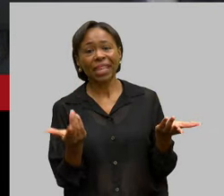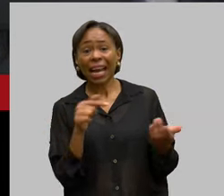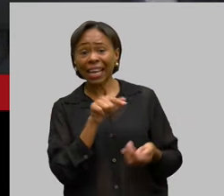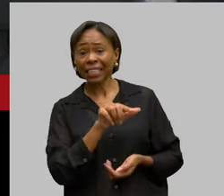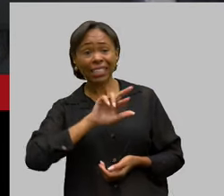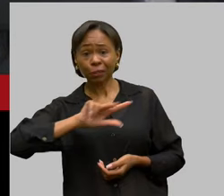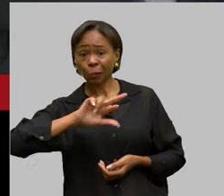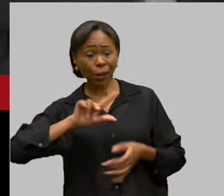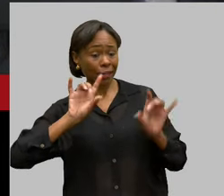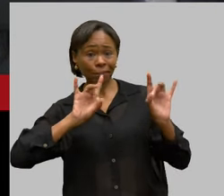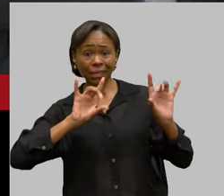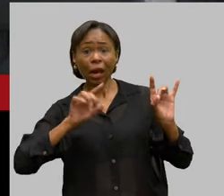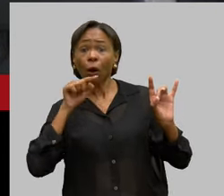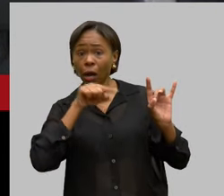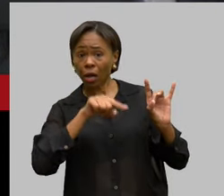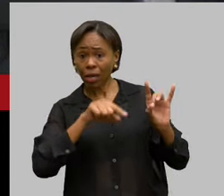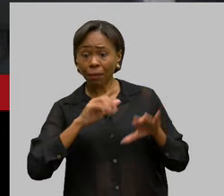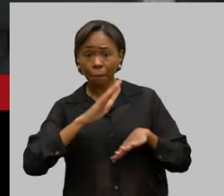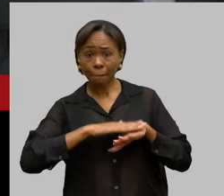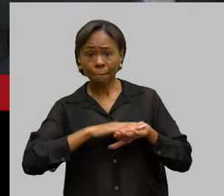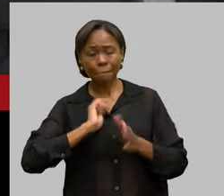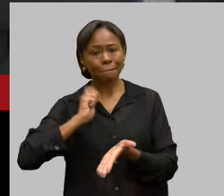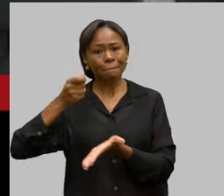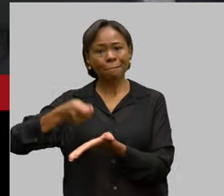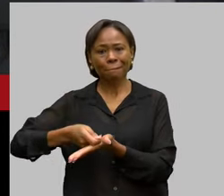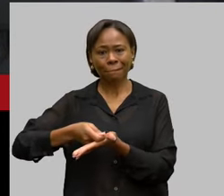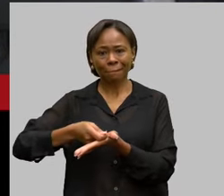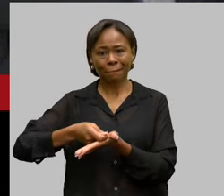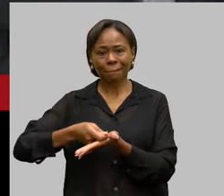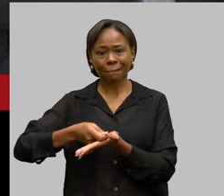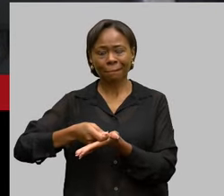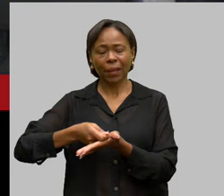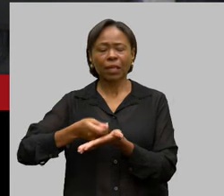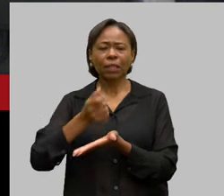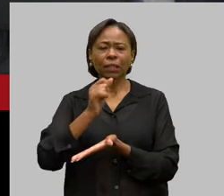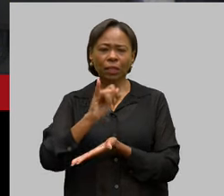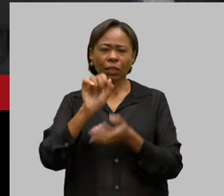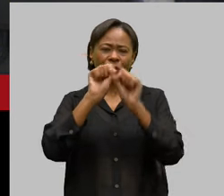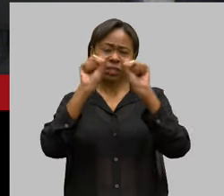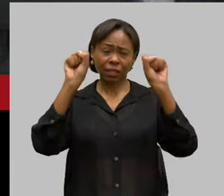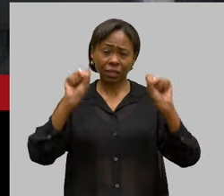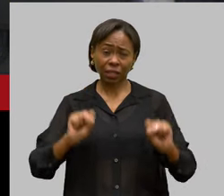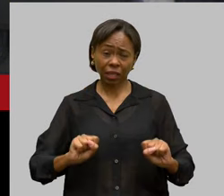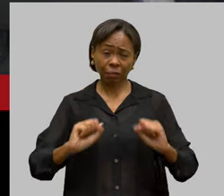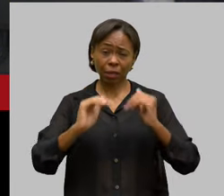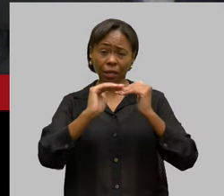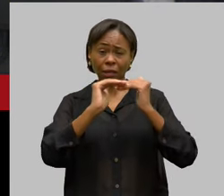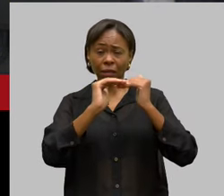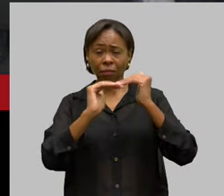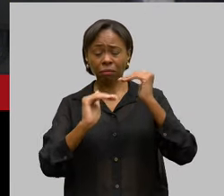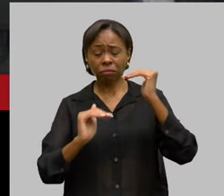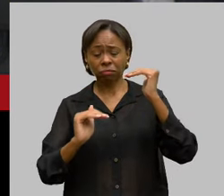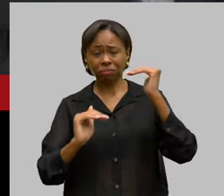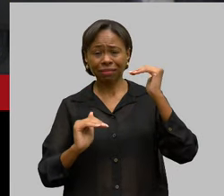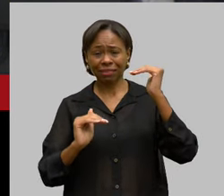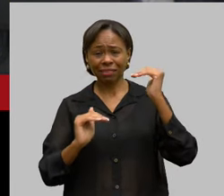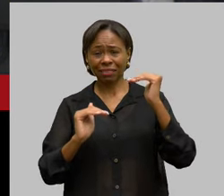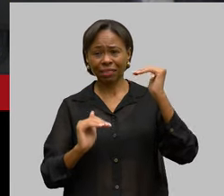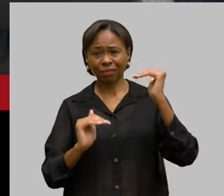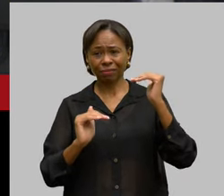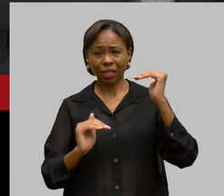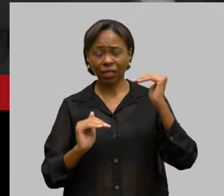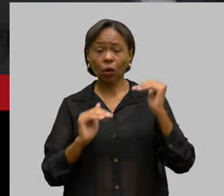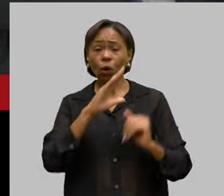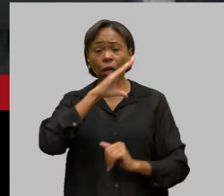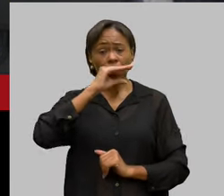conta tá então quanto mais desequilibrado é o sistema mais o servidor sem representatividade paga a